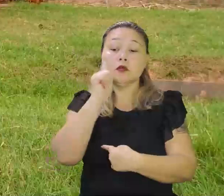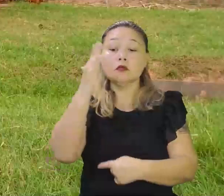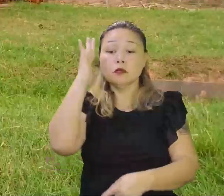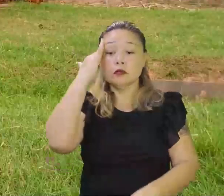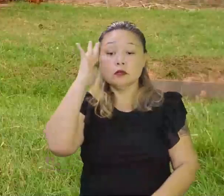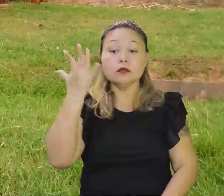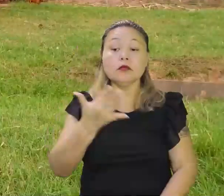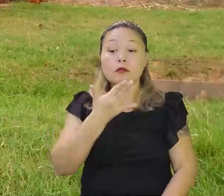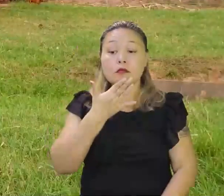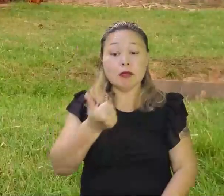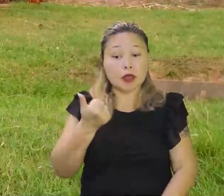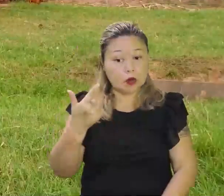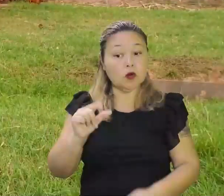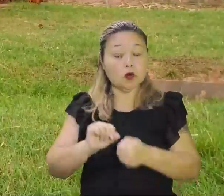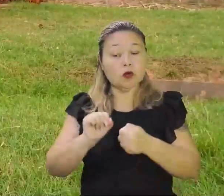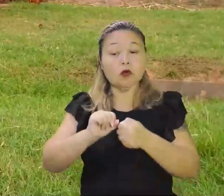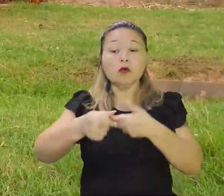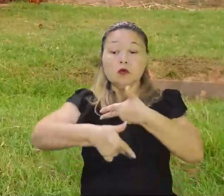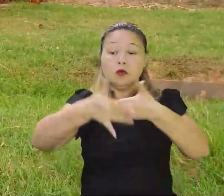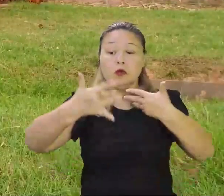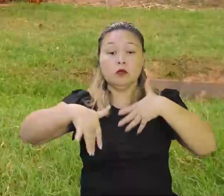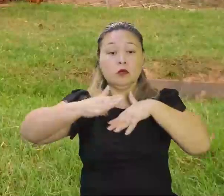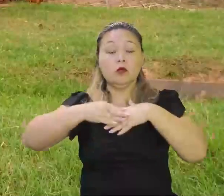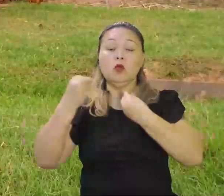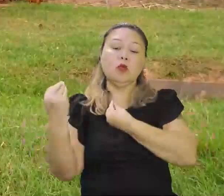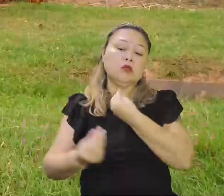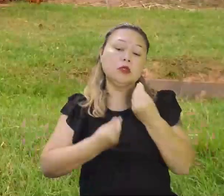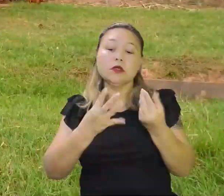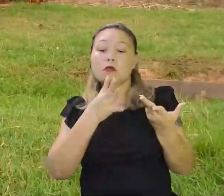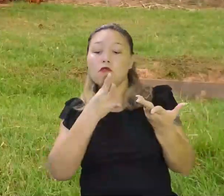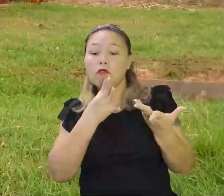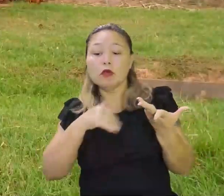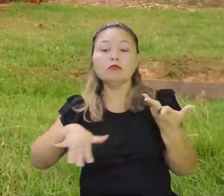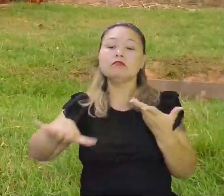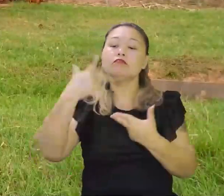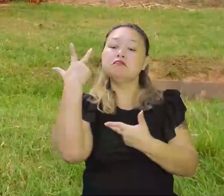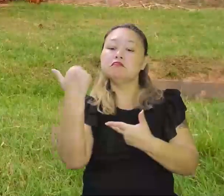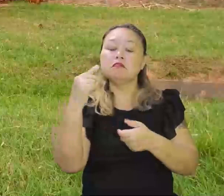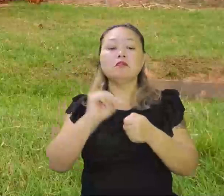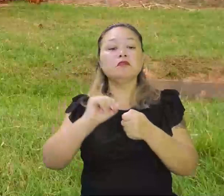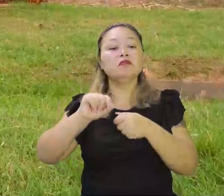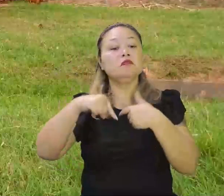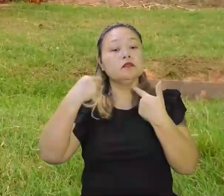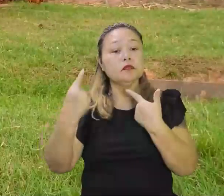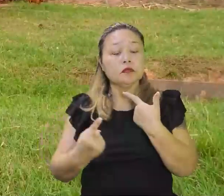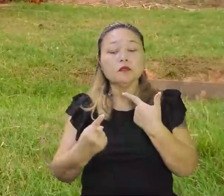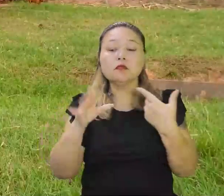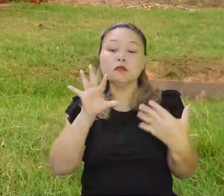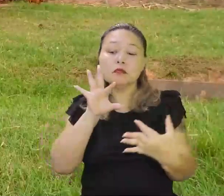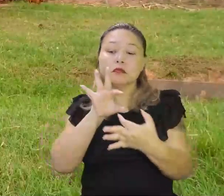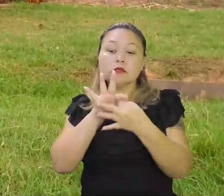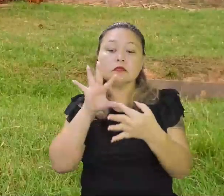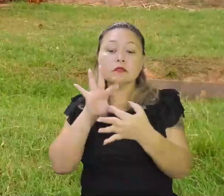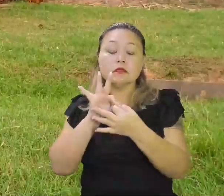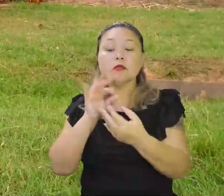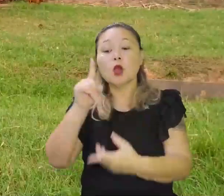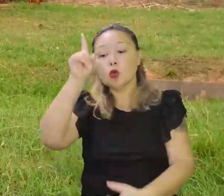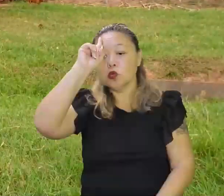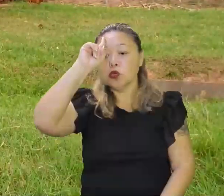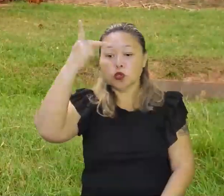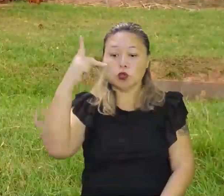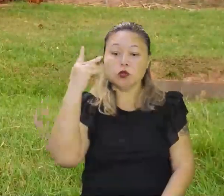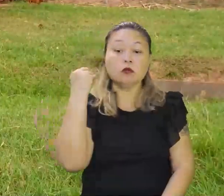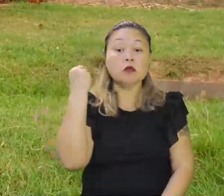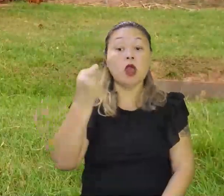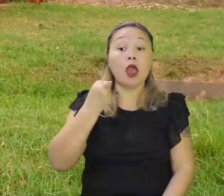essa etnomatemática, porque é um modo de conhecer um ambiente natural, né? Então, é ligado ao cotidiano e à vivência